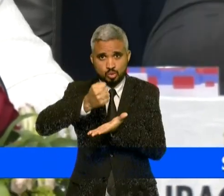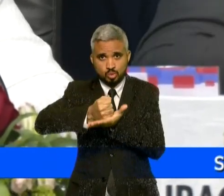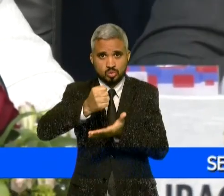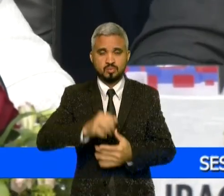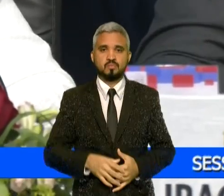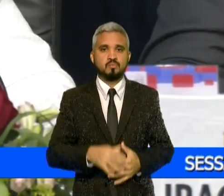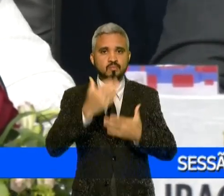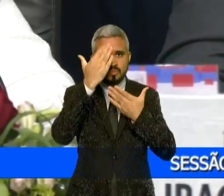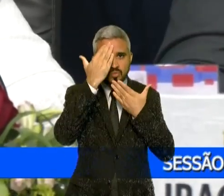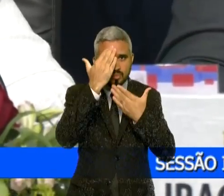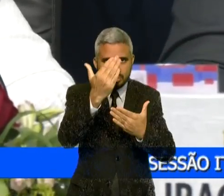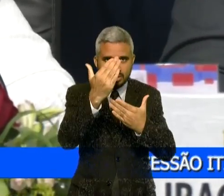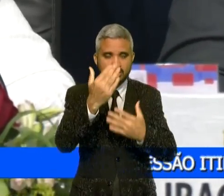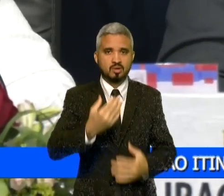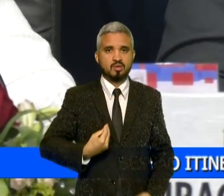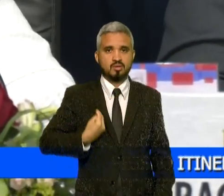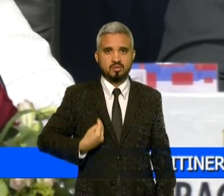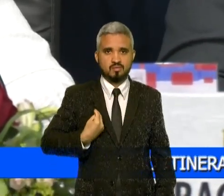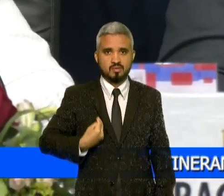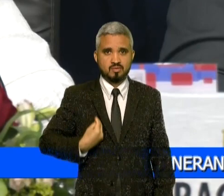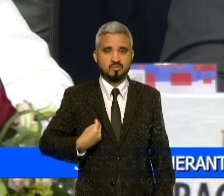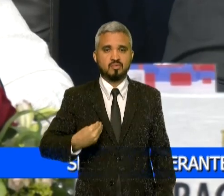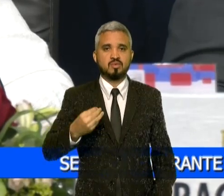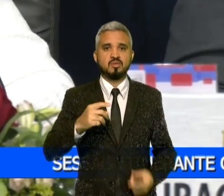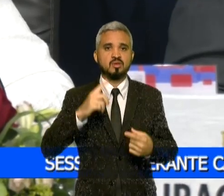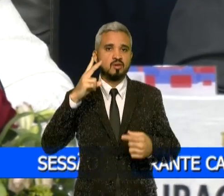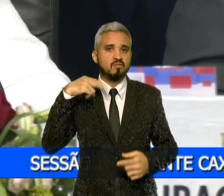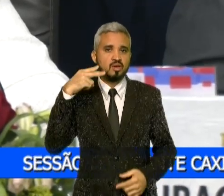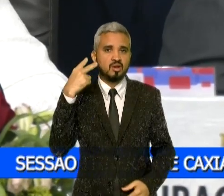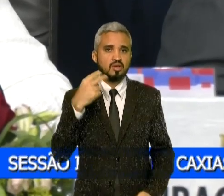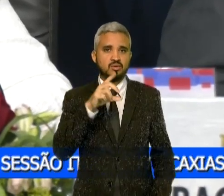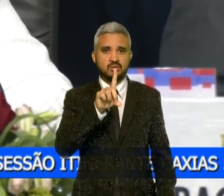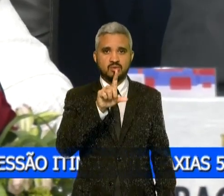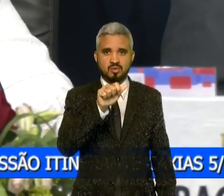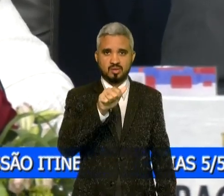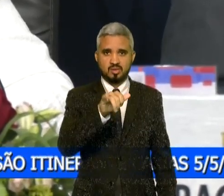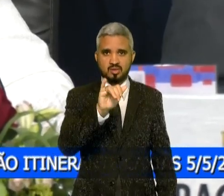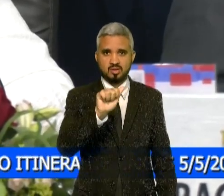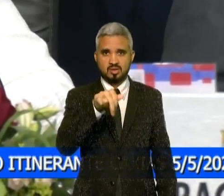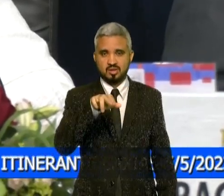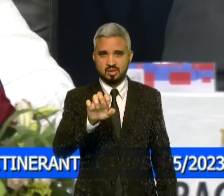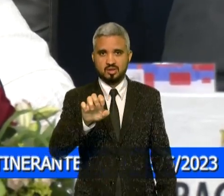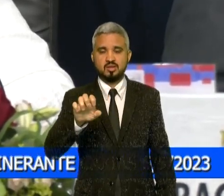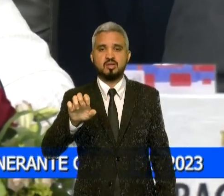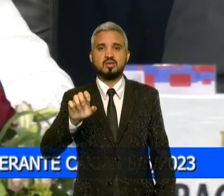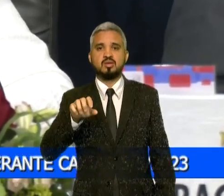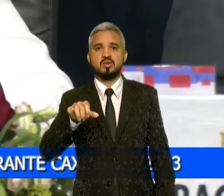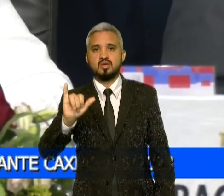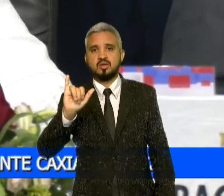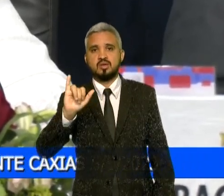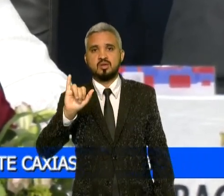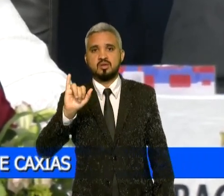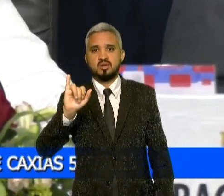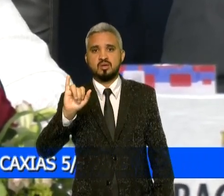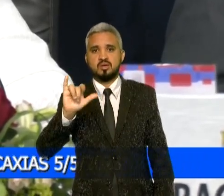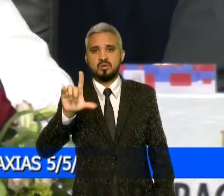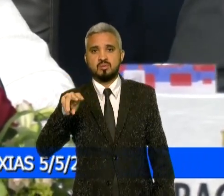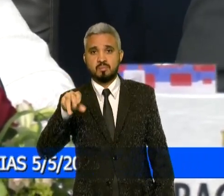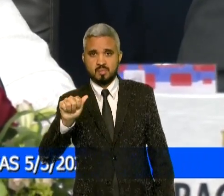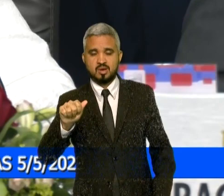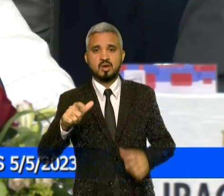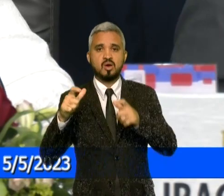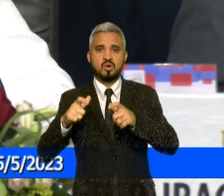a presença das vereadoras Daiane Coutinho e Ilma Solimar, de Matões. Ainda vereadores